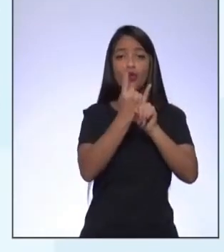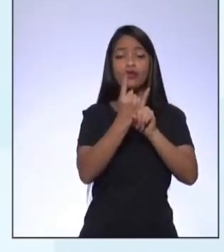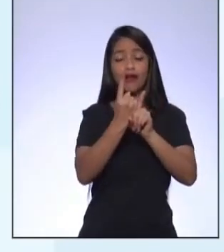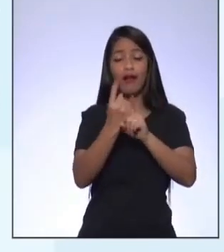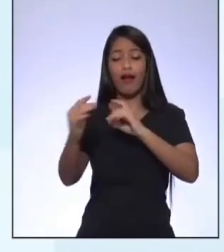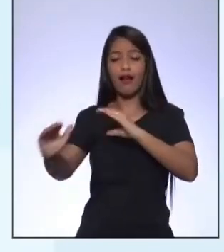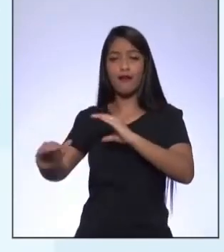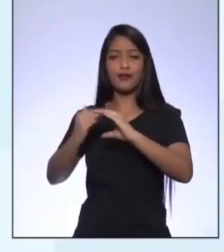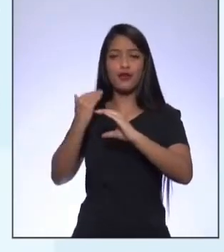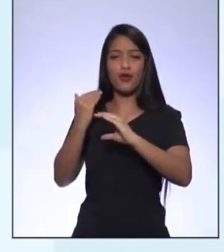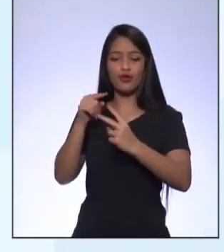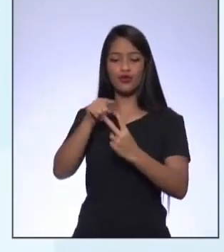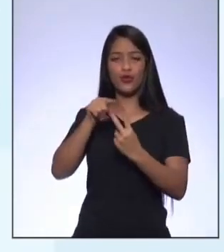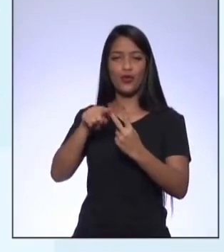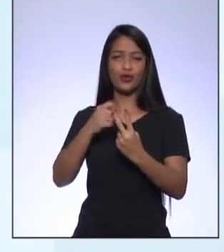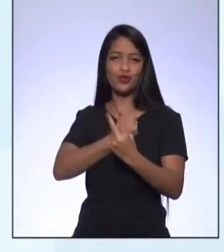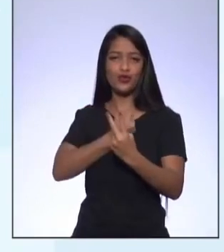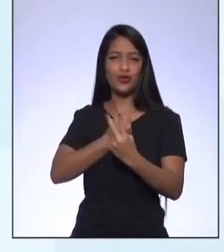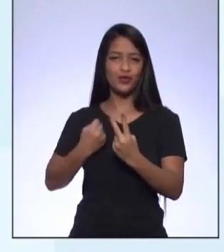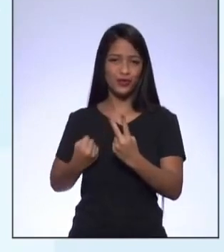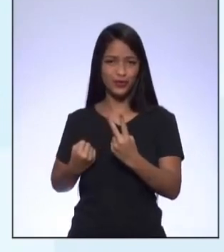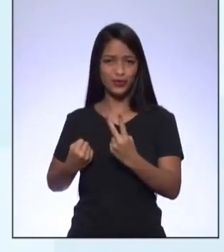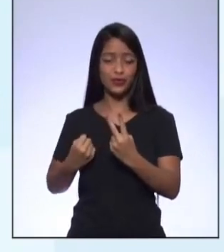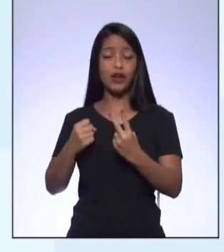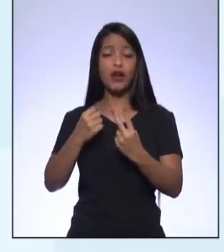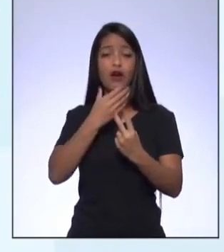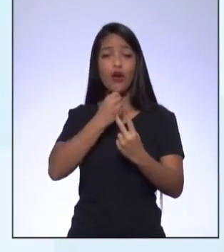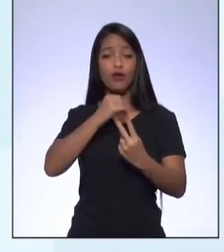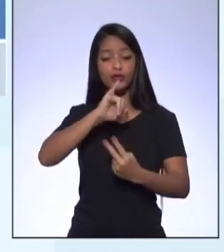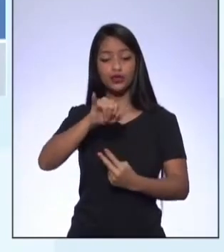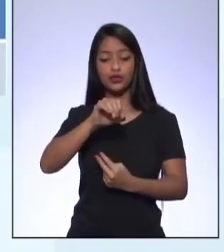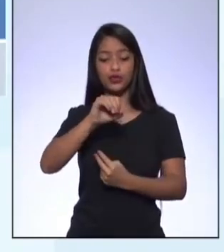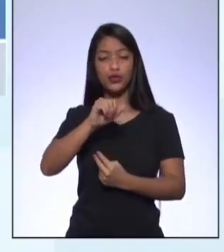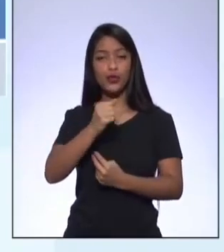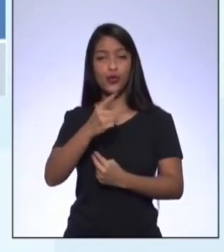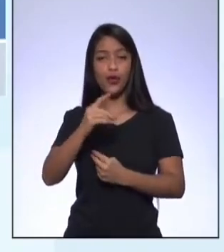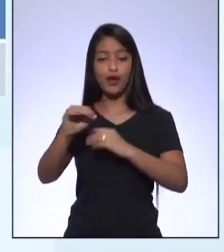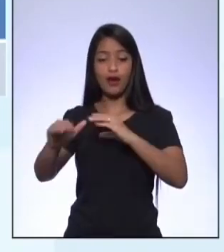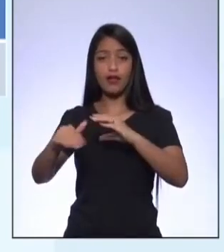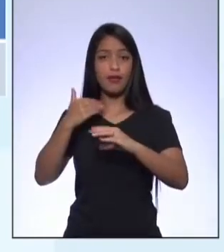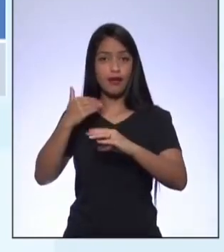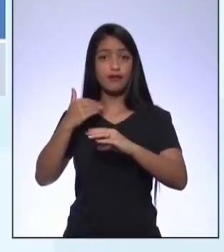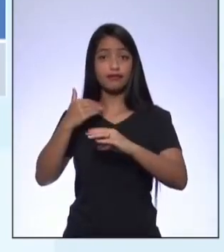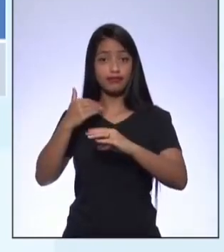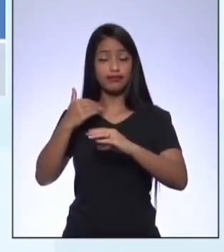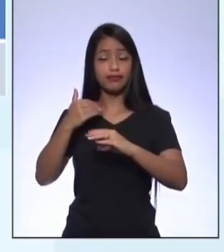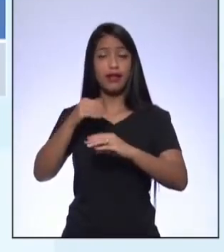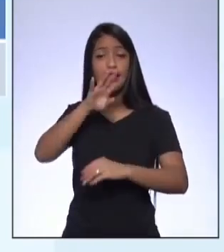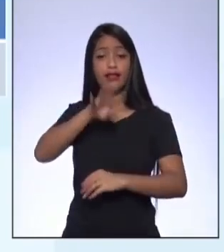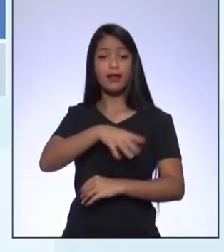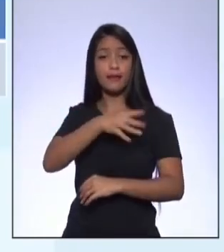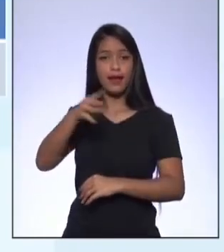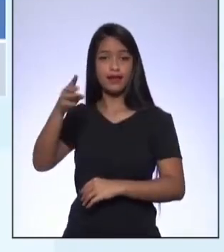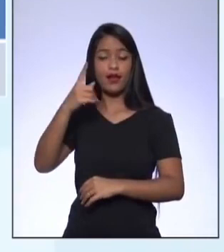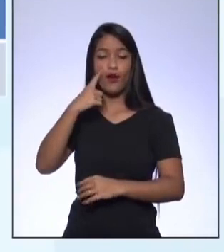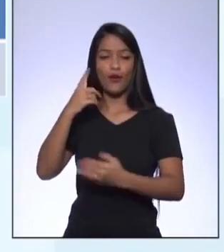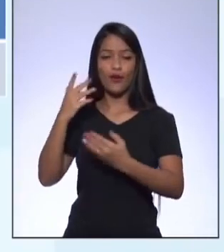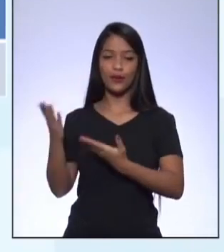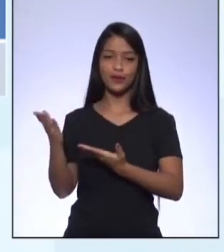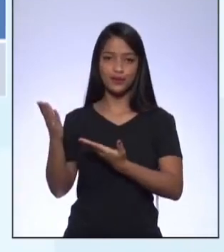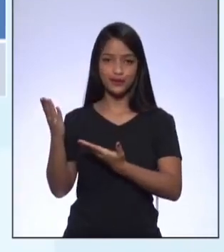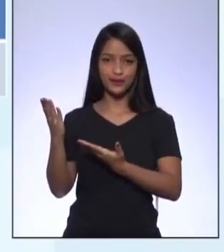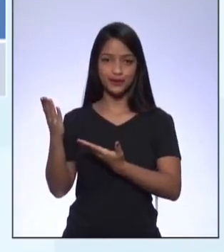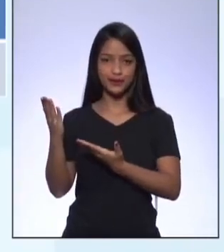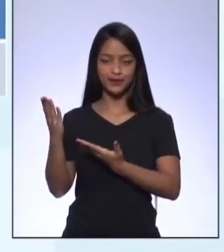especificava exatamente as coordenadas das plantações de milho e de feijão. Eis a tabela aí, com